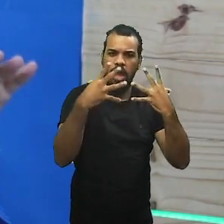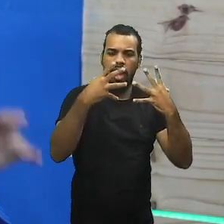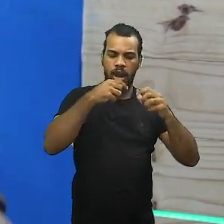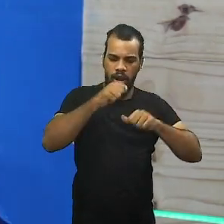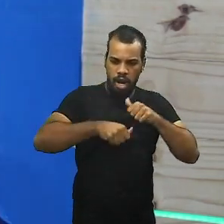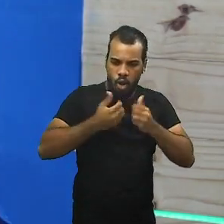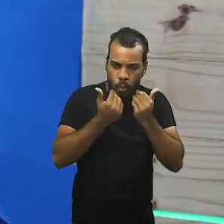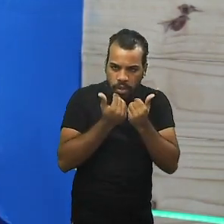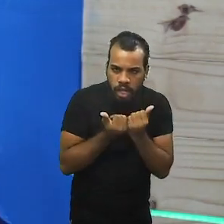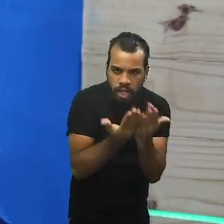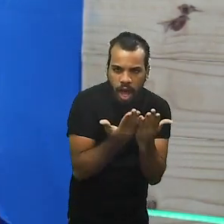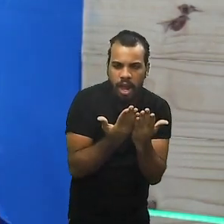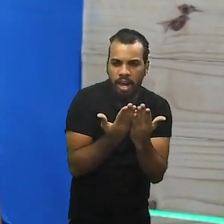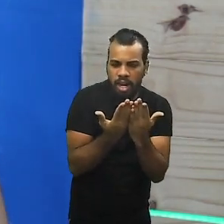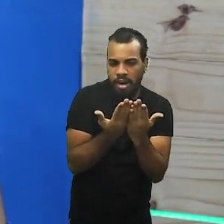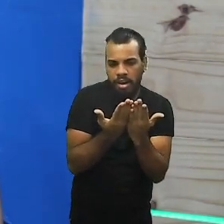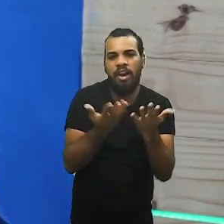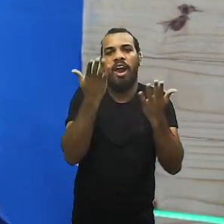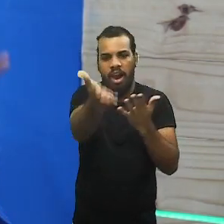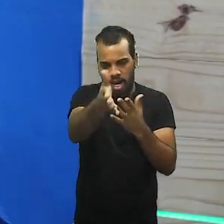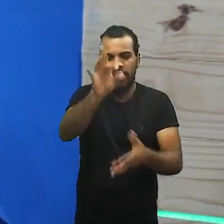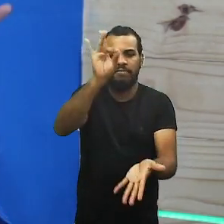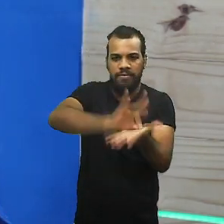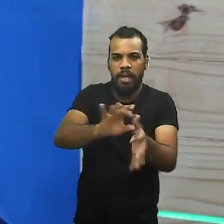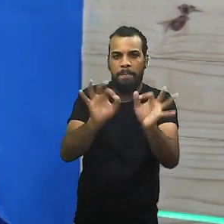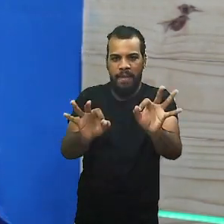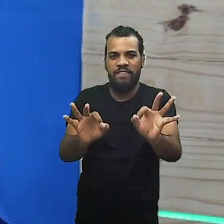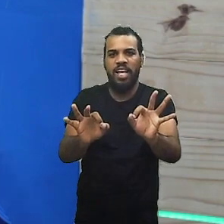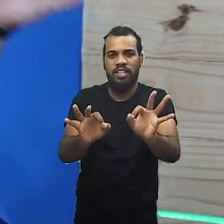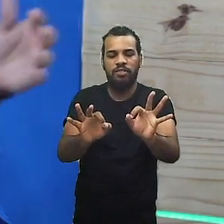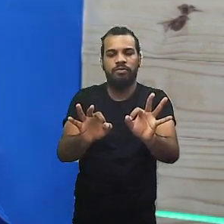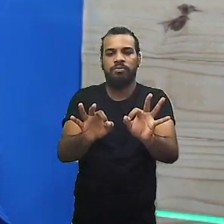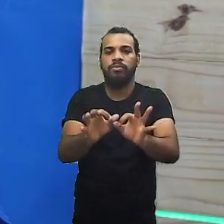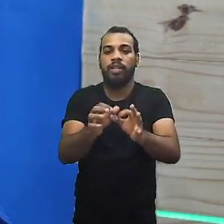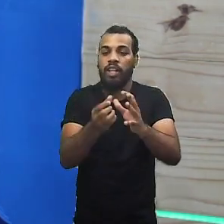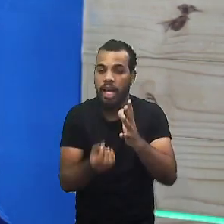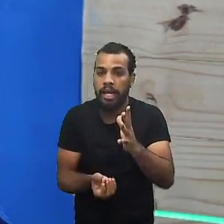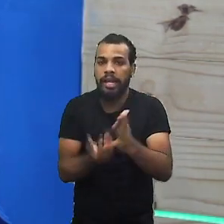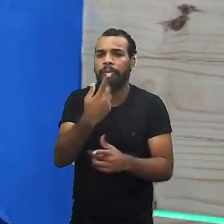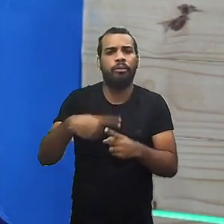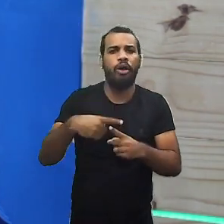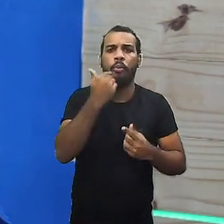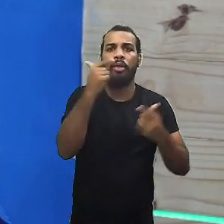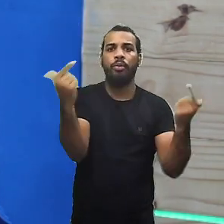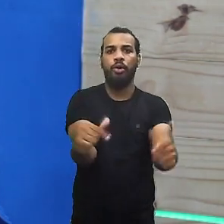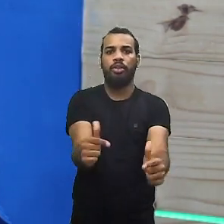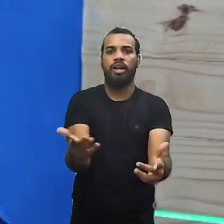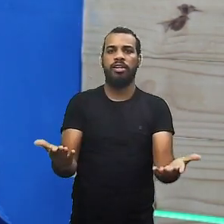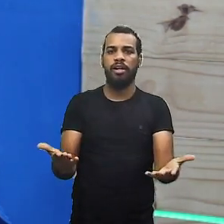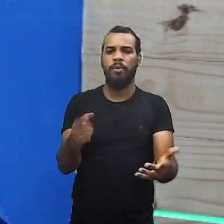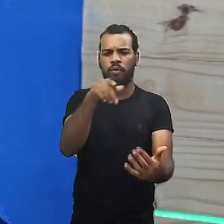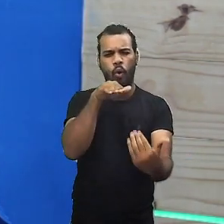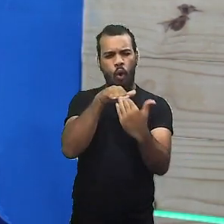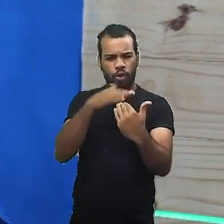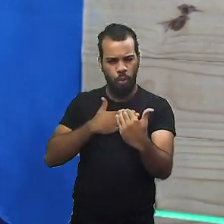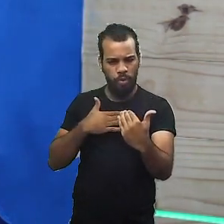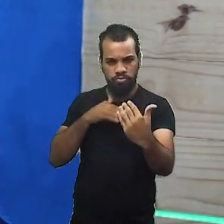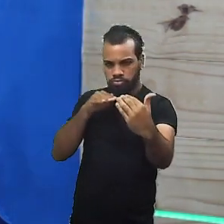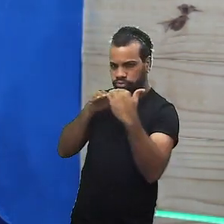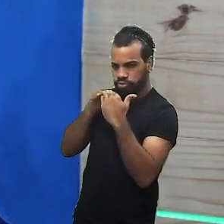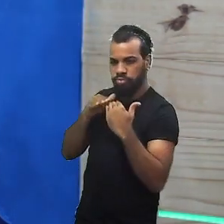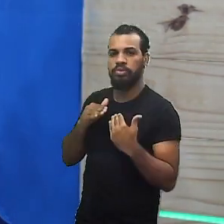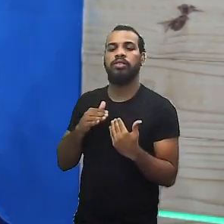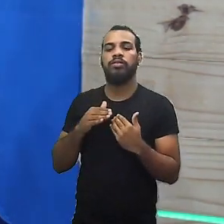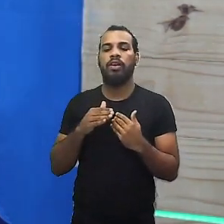perfeito. Esses seres fotossintetizantes, eles foram criados porque não tinha mais comida. Mas vocês concordam comigo que, assim, para que